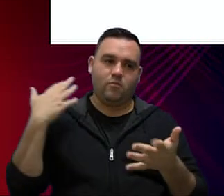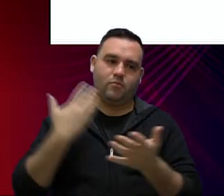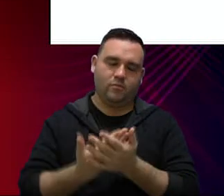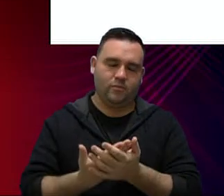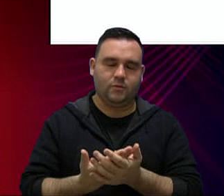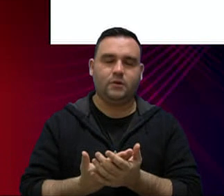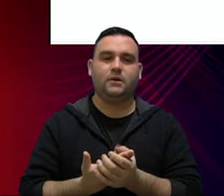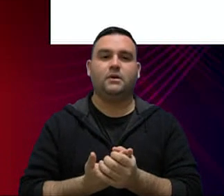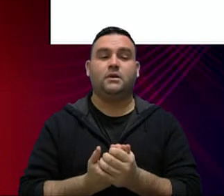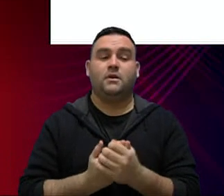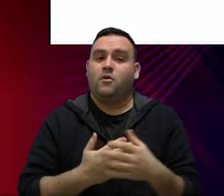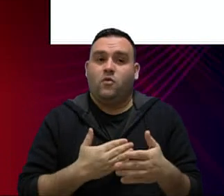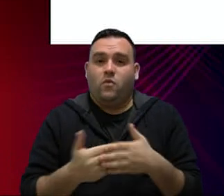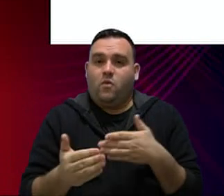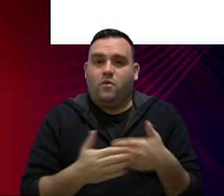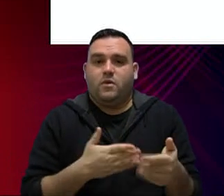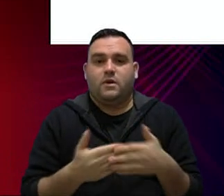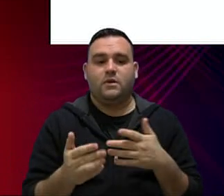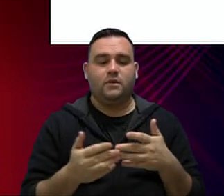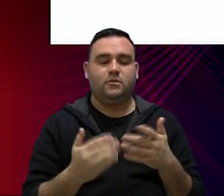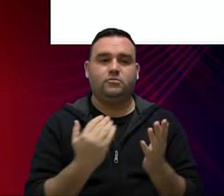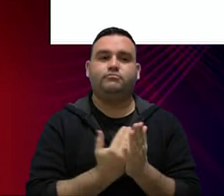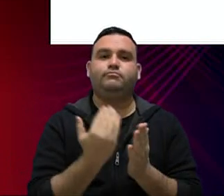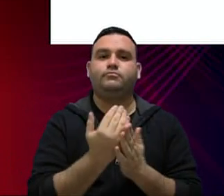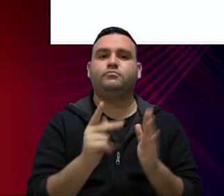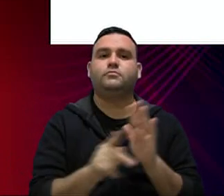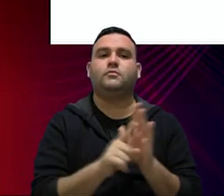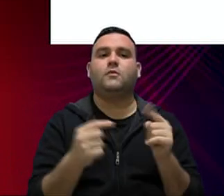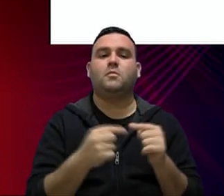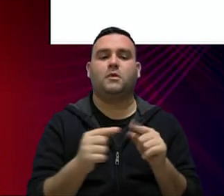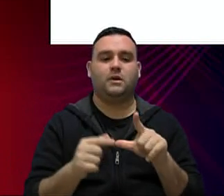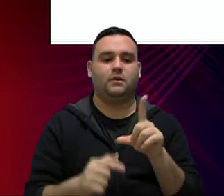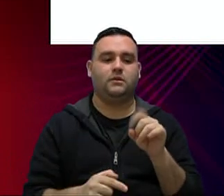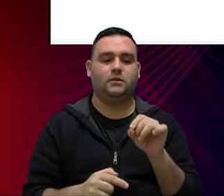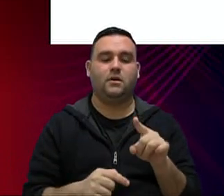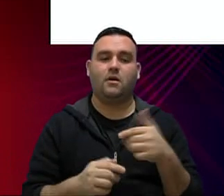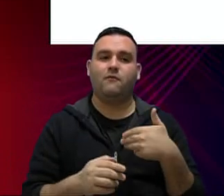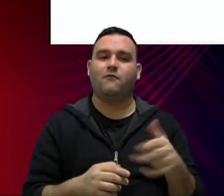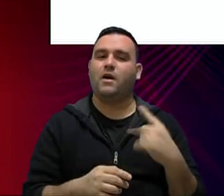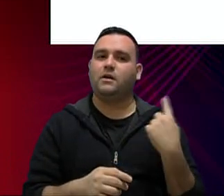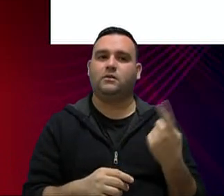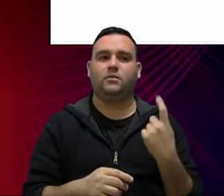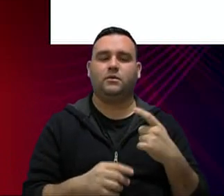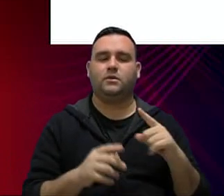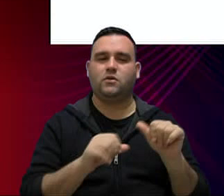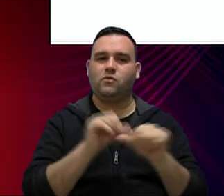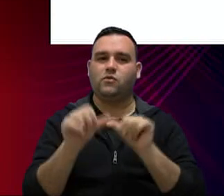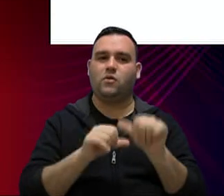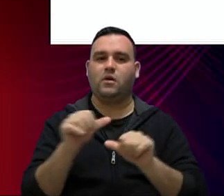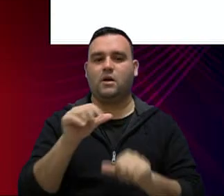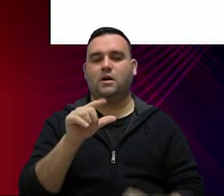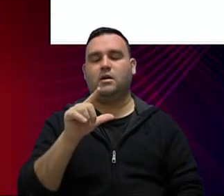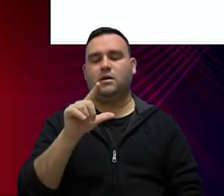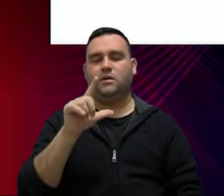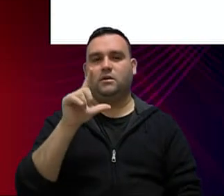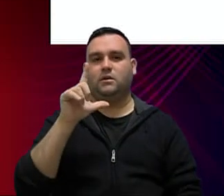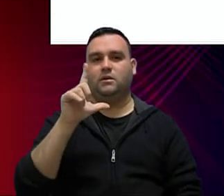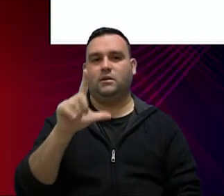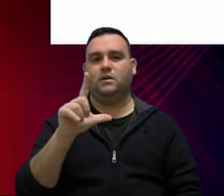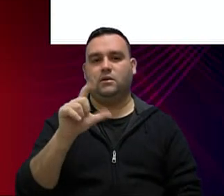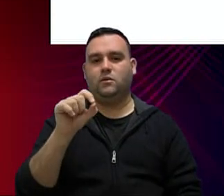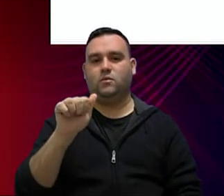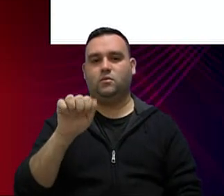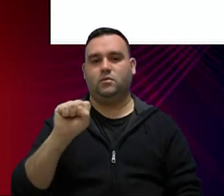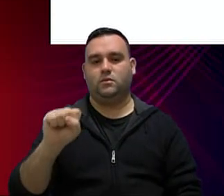começo vereador e qualquer discrepância que houver nessa questão da ld ela automaticamente será corrigida na na vida